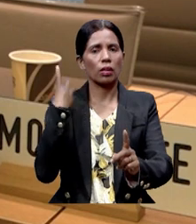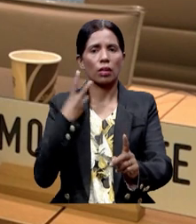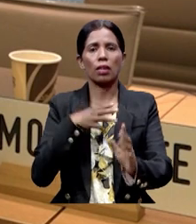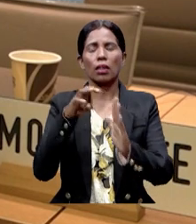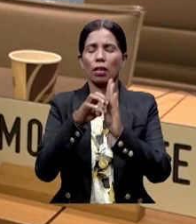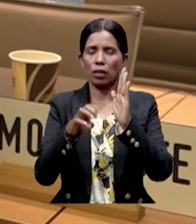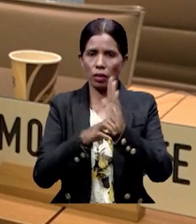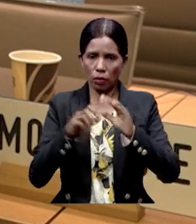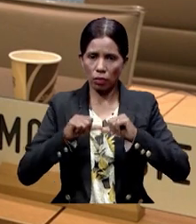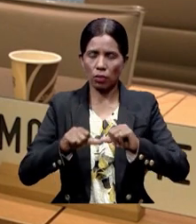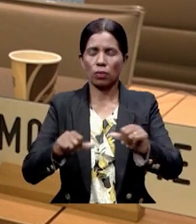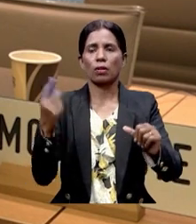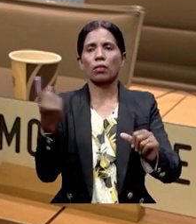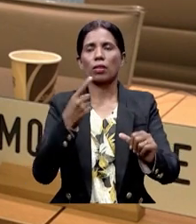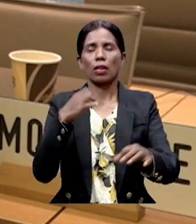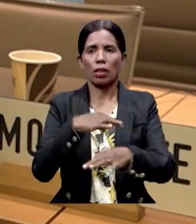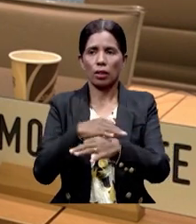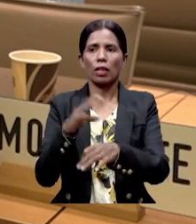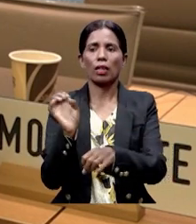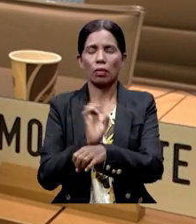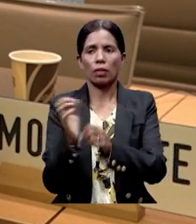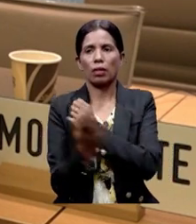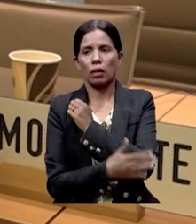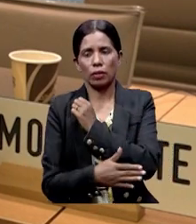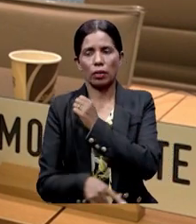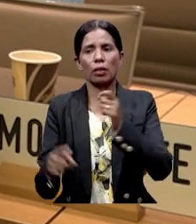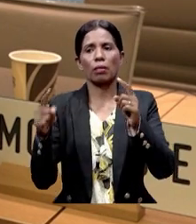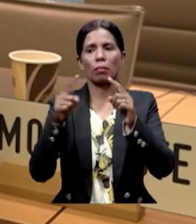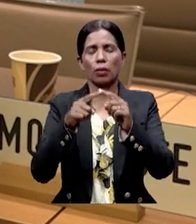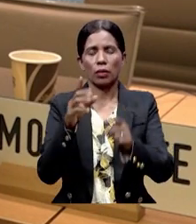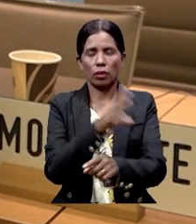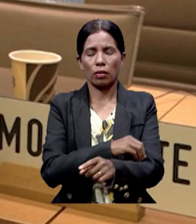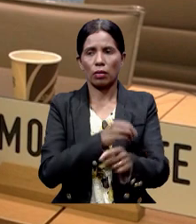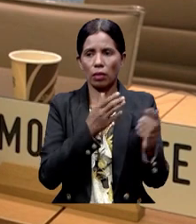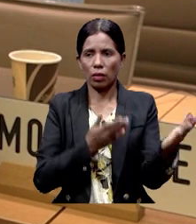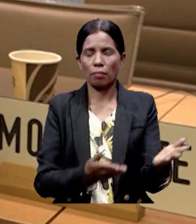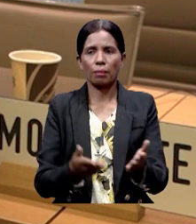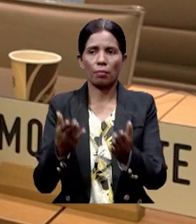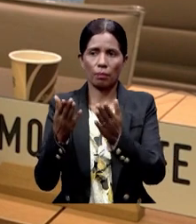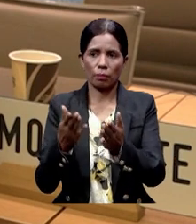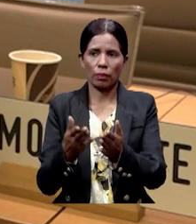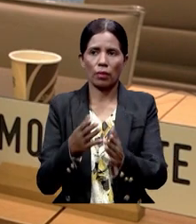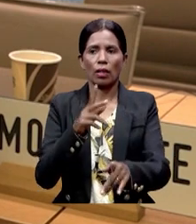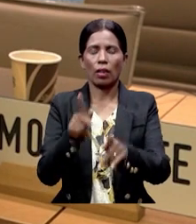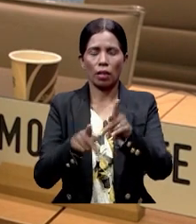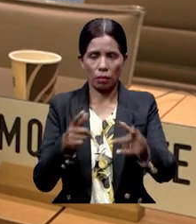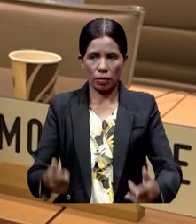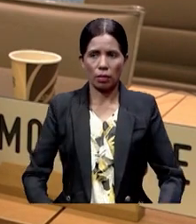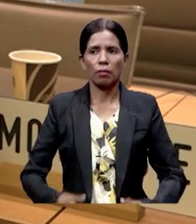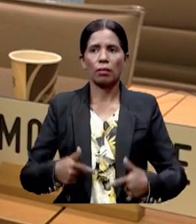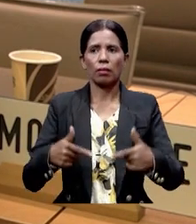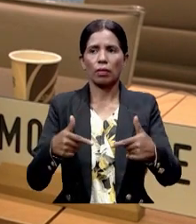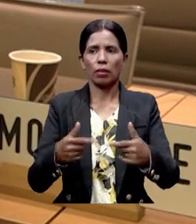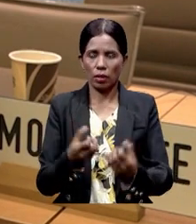to continua na fatin a dia economia railaran, ba a to melhora mais a dia mais povo nini amores. Então